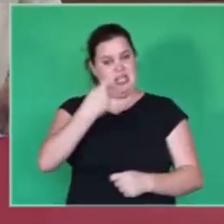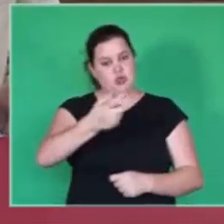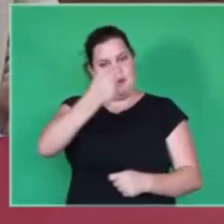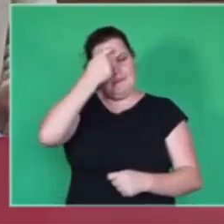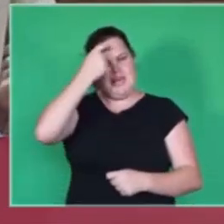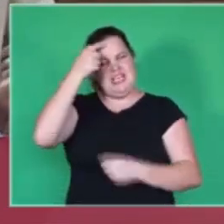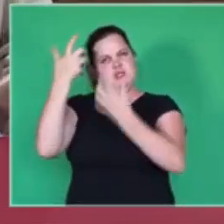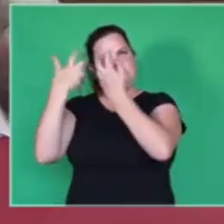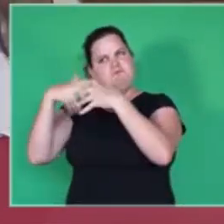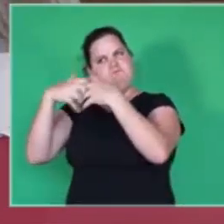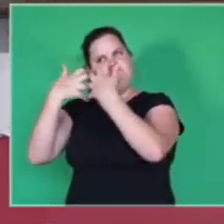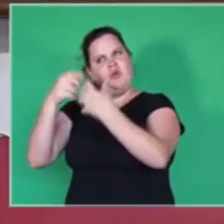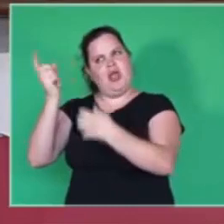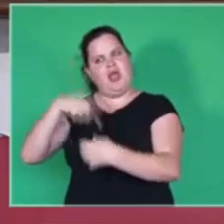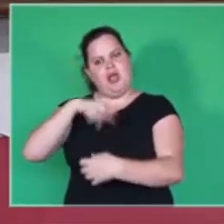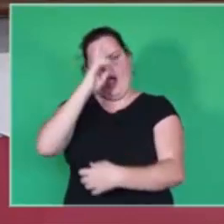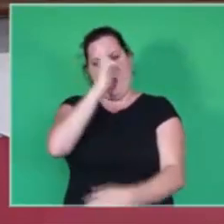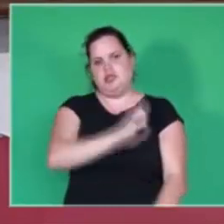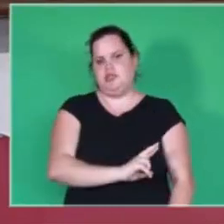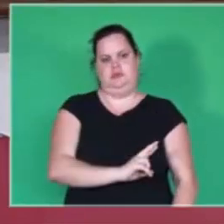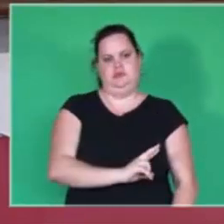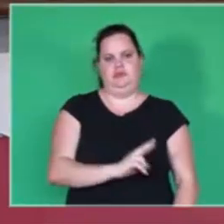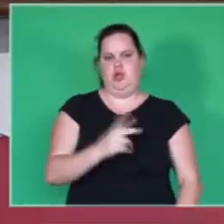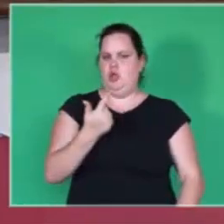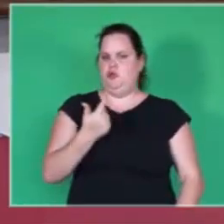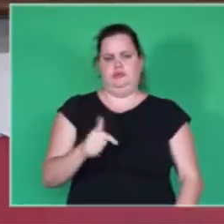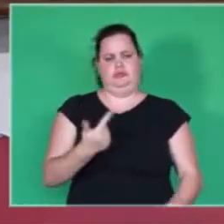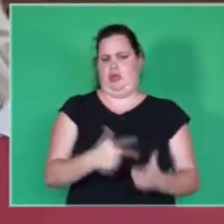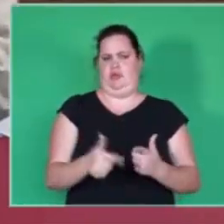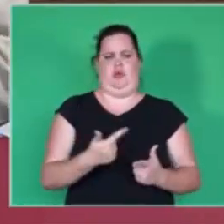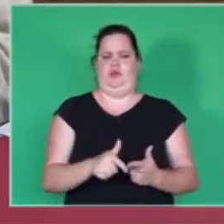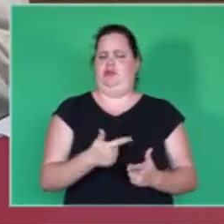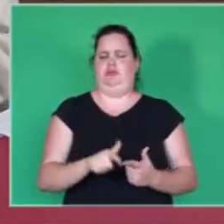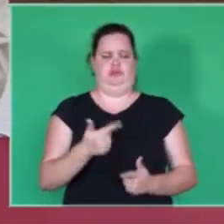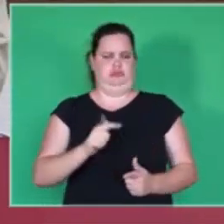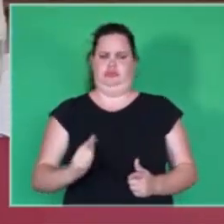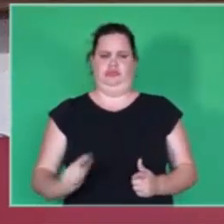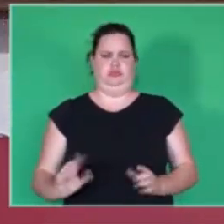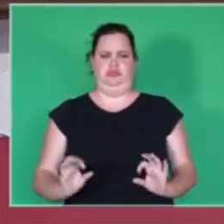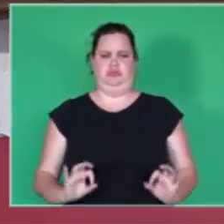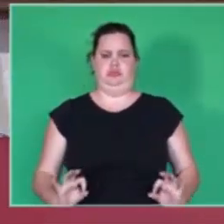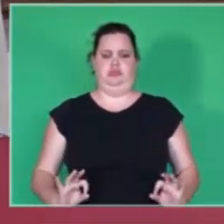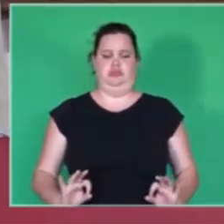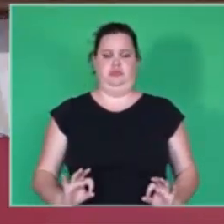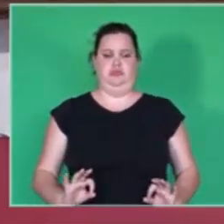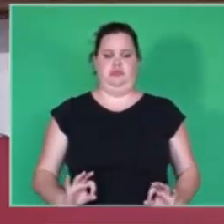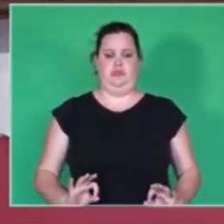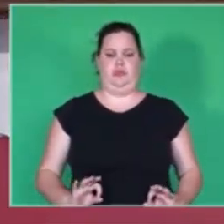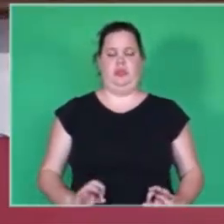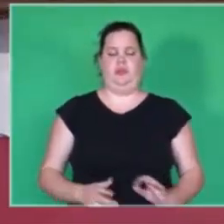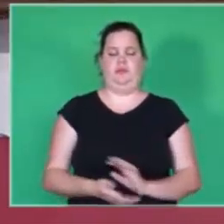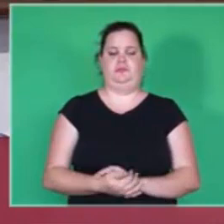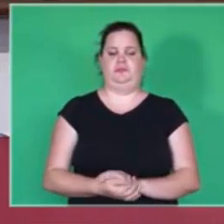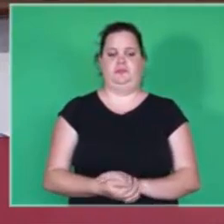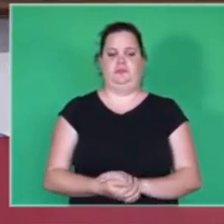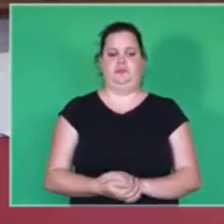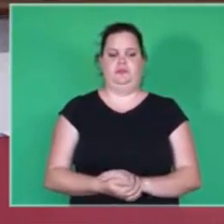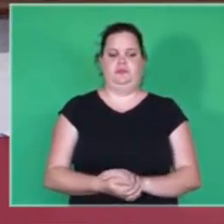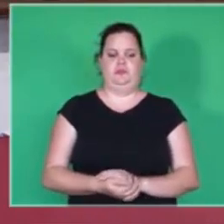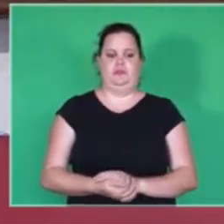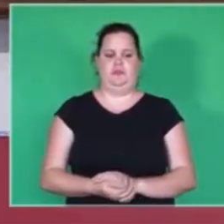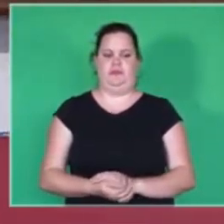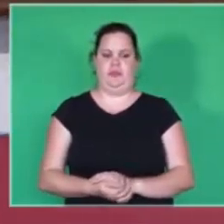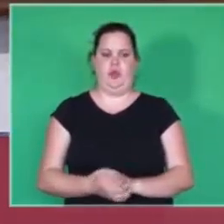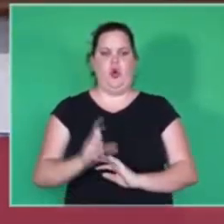é razão. Não tem problema nenhum. Então, o que se pensa, então, a respeito